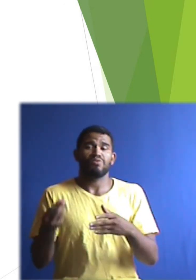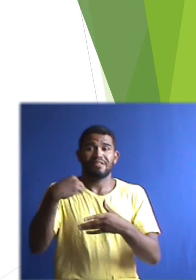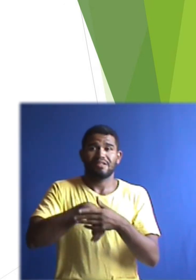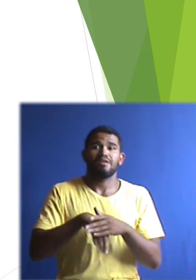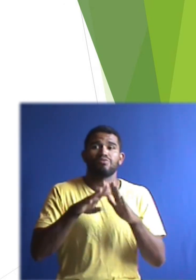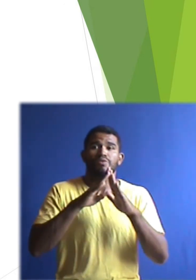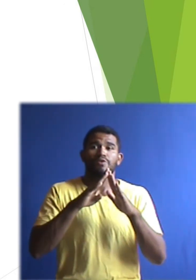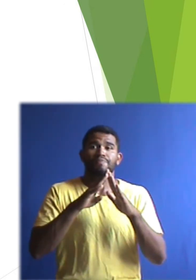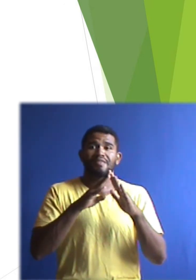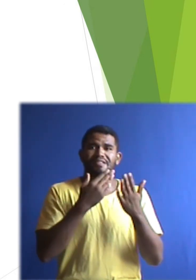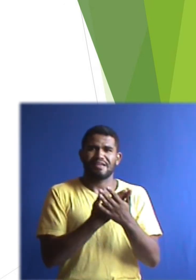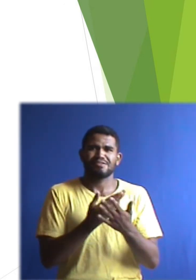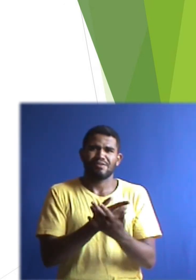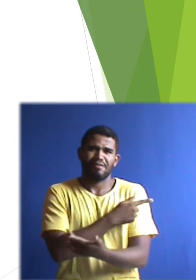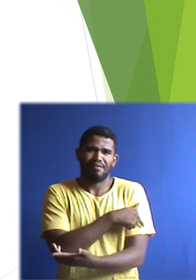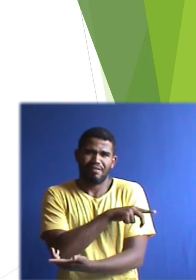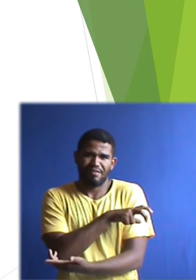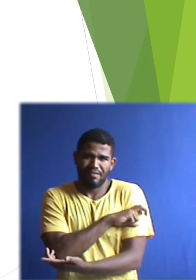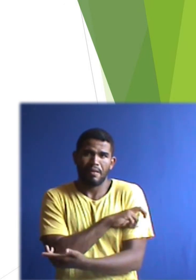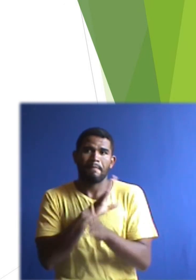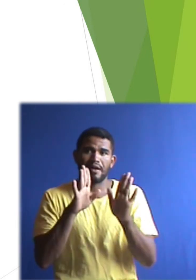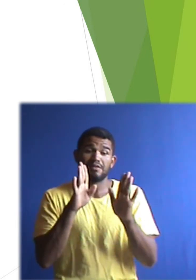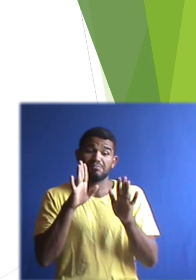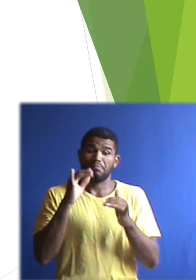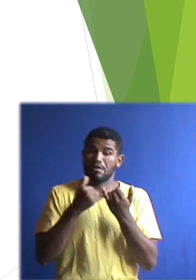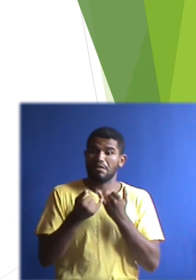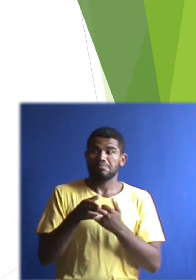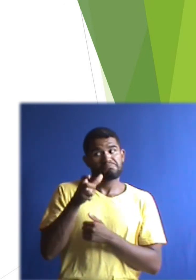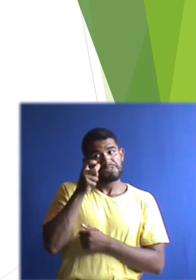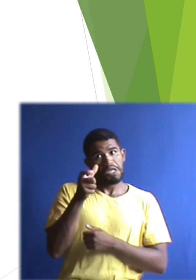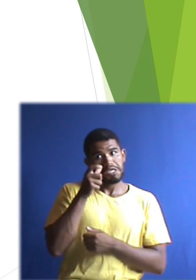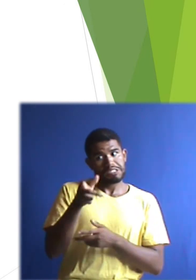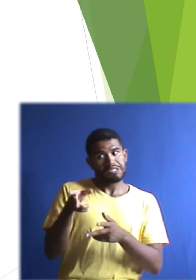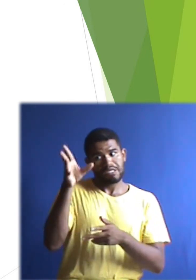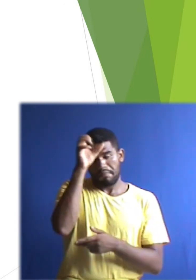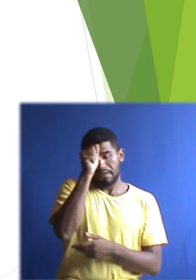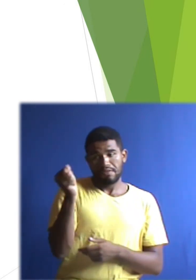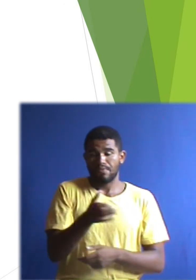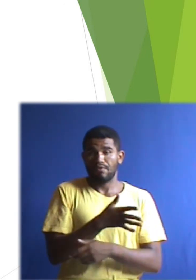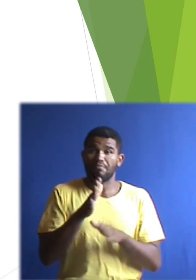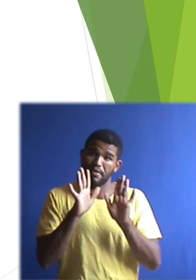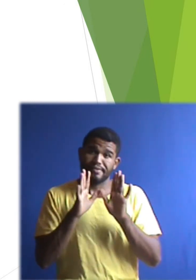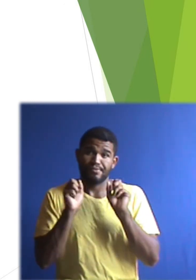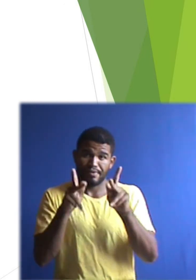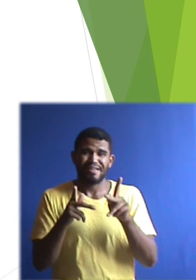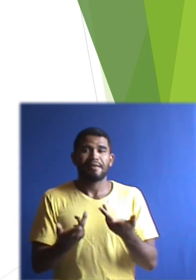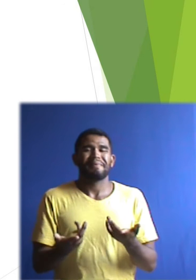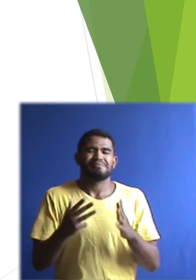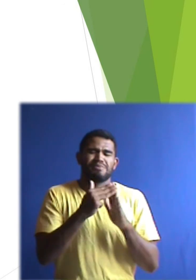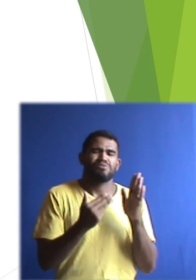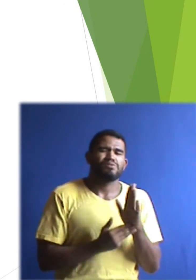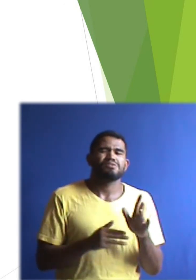educação básica, talvez aquilo lhe seja até interessante. E é nesse vai e vem